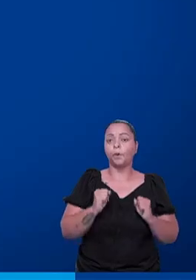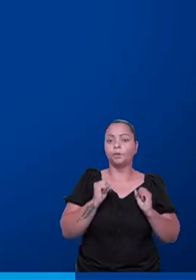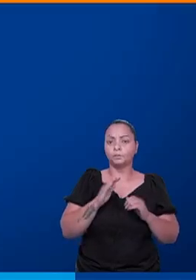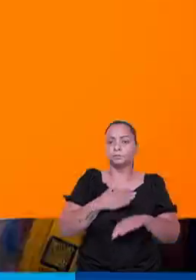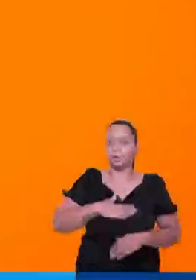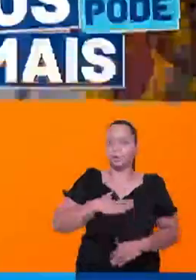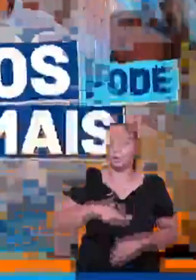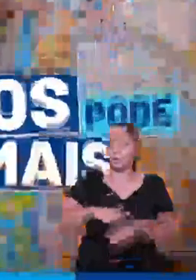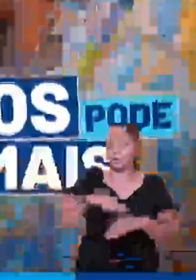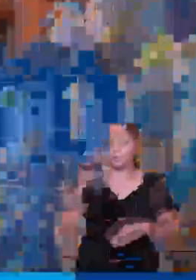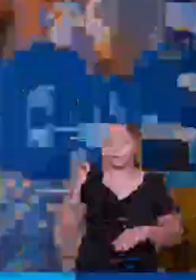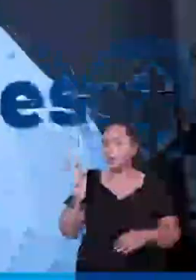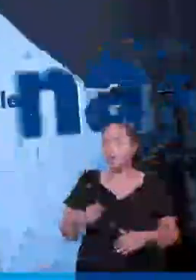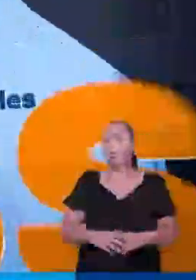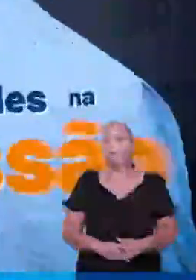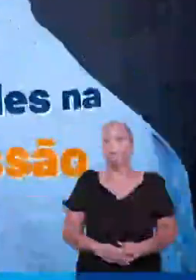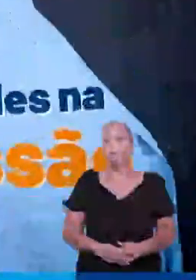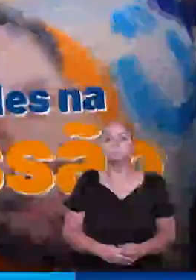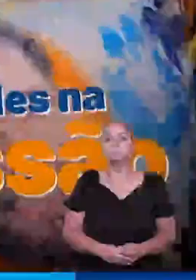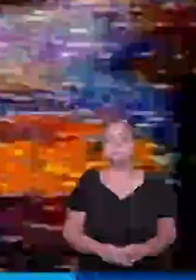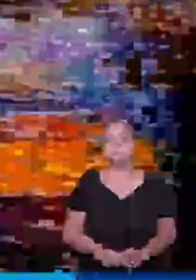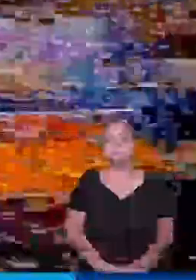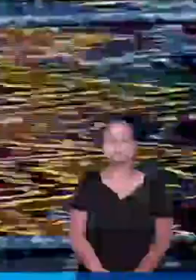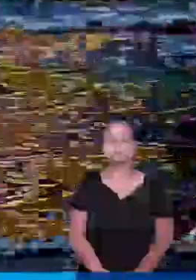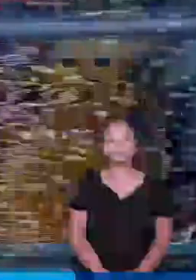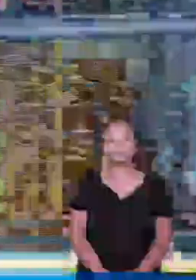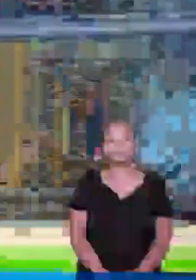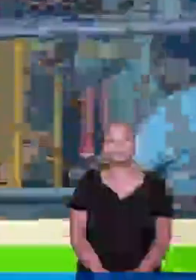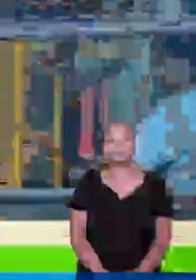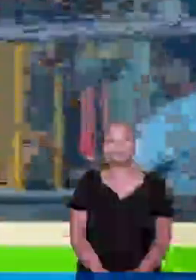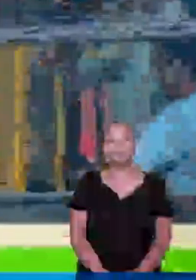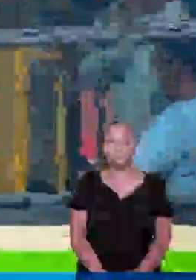mais, com eles na missão.